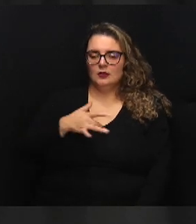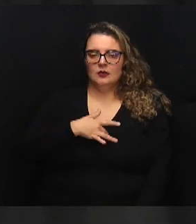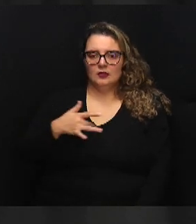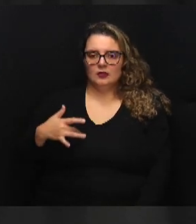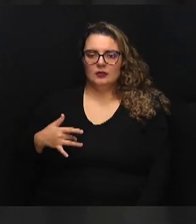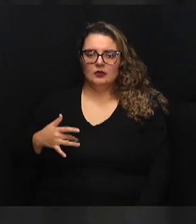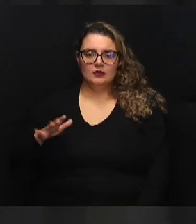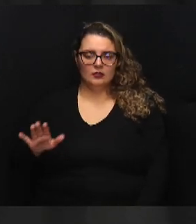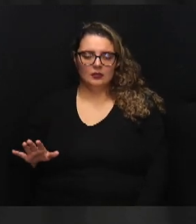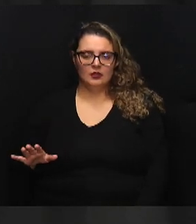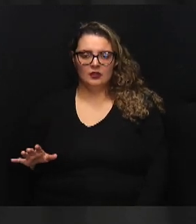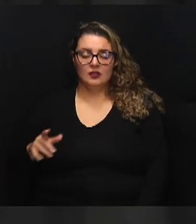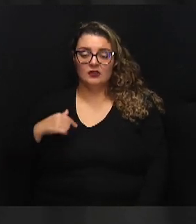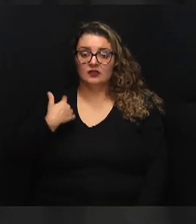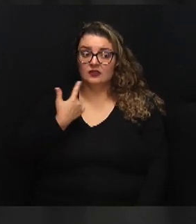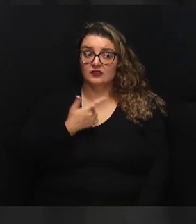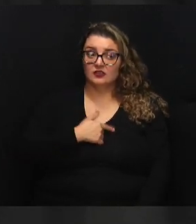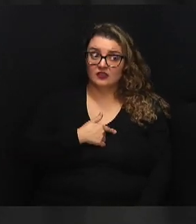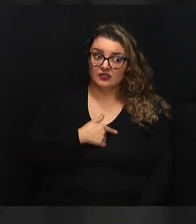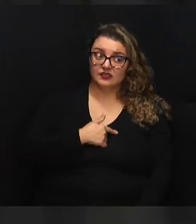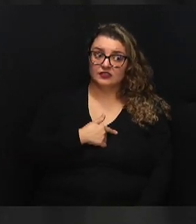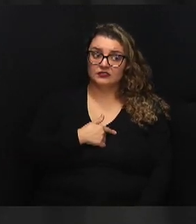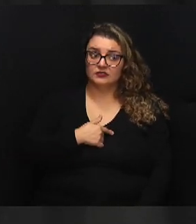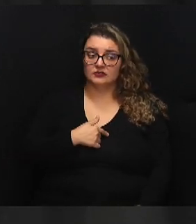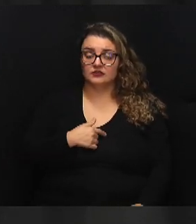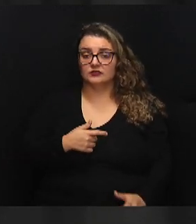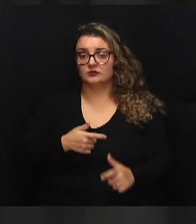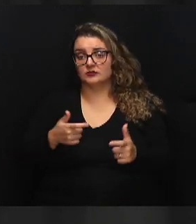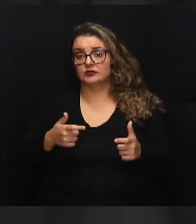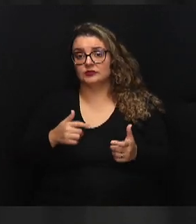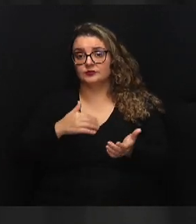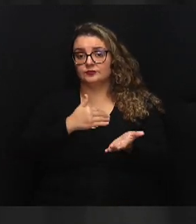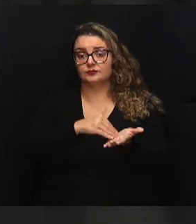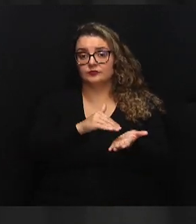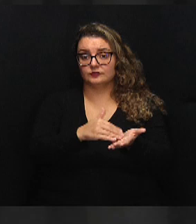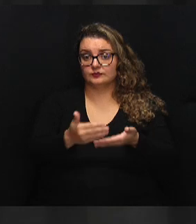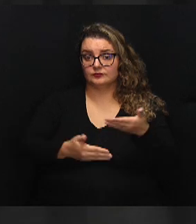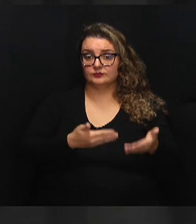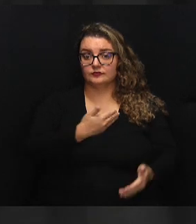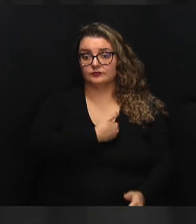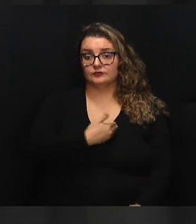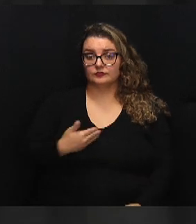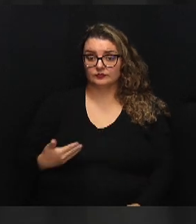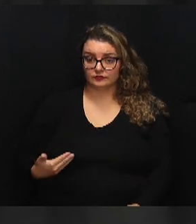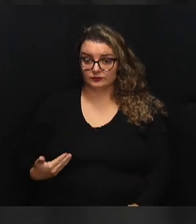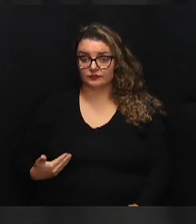saúde. Eu destino a maior parte para a Secretaria de Serviços Públicos,